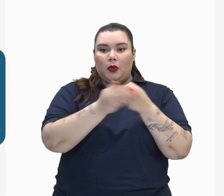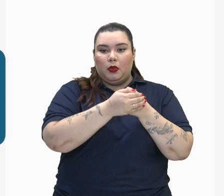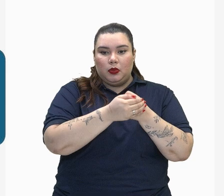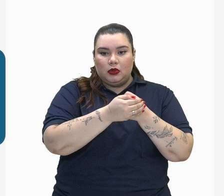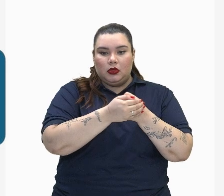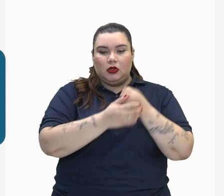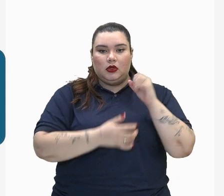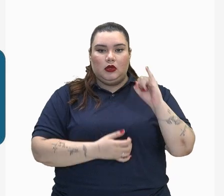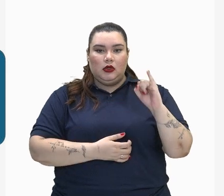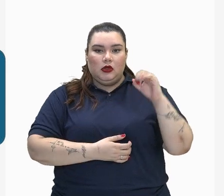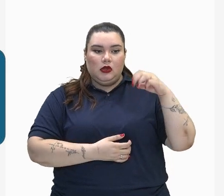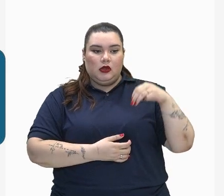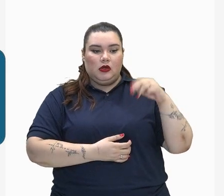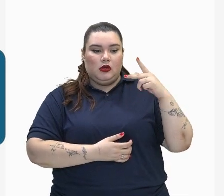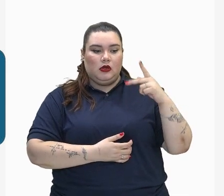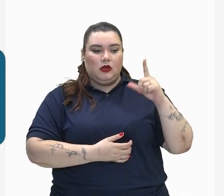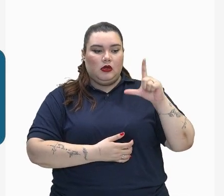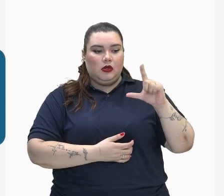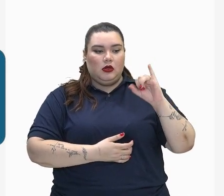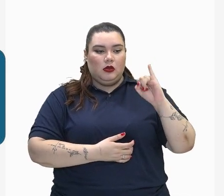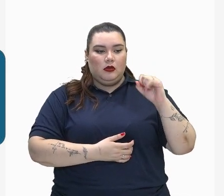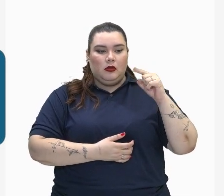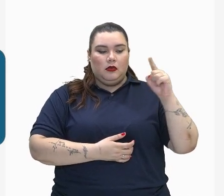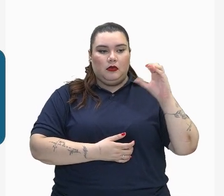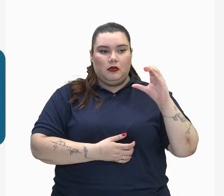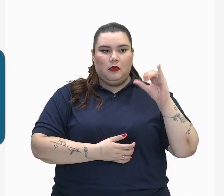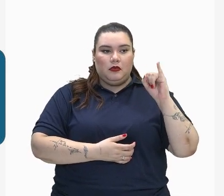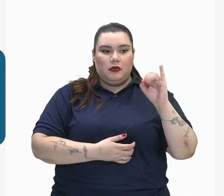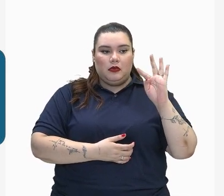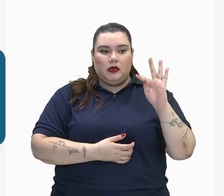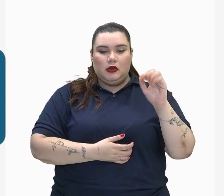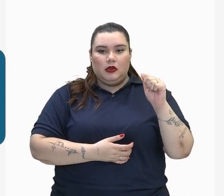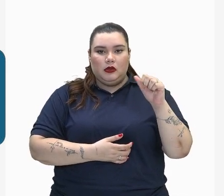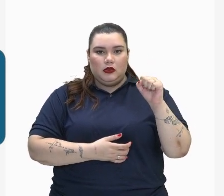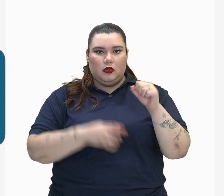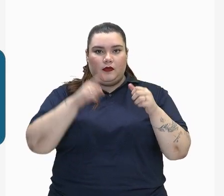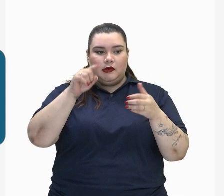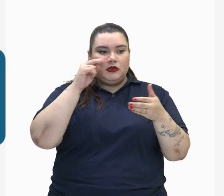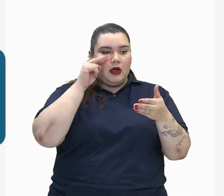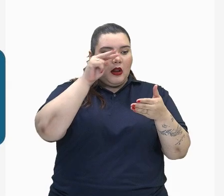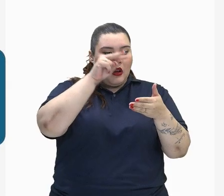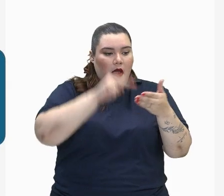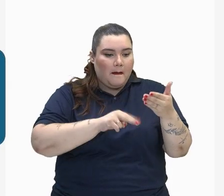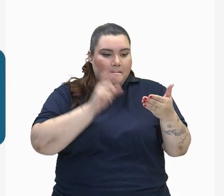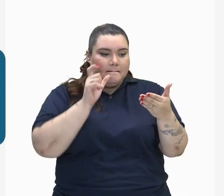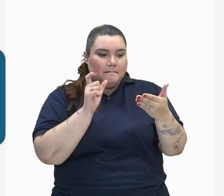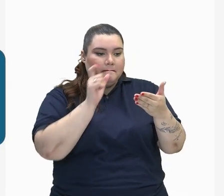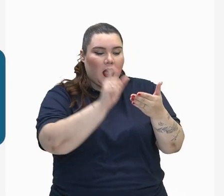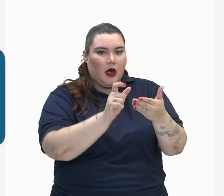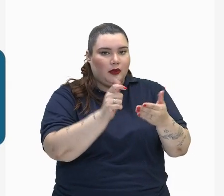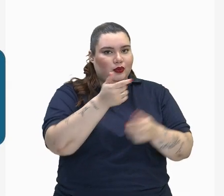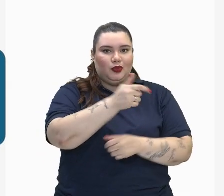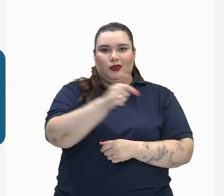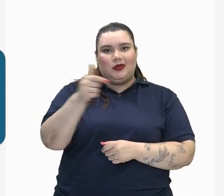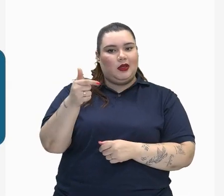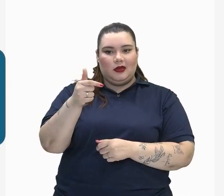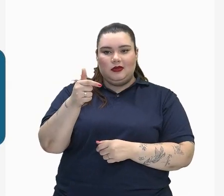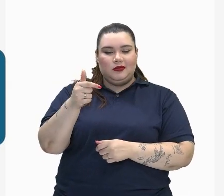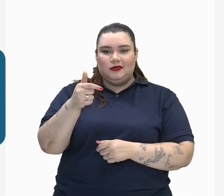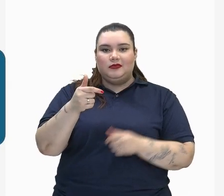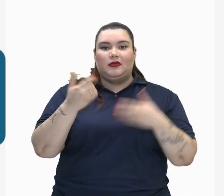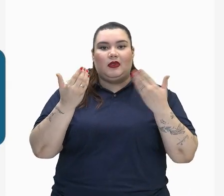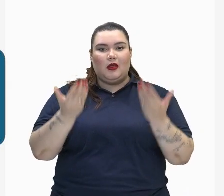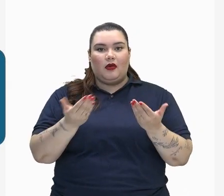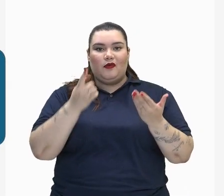as informações que elas não estão lá na superfície do texto. Você vai